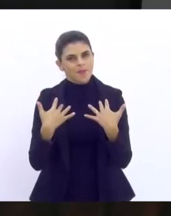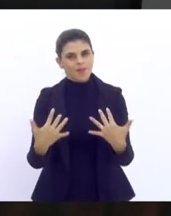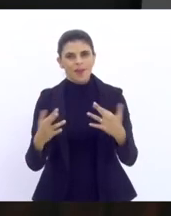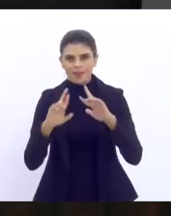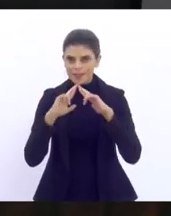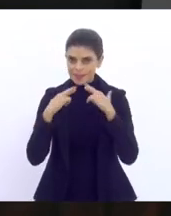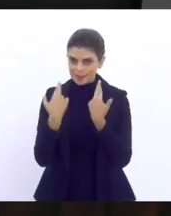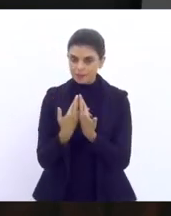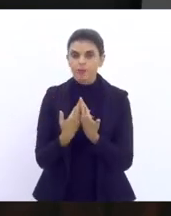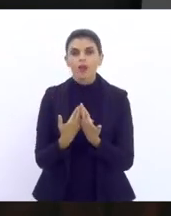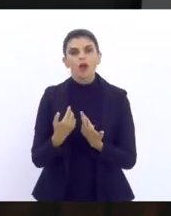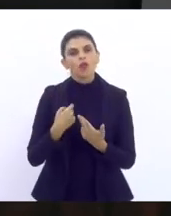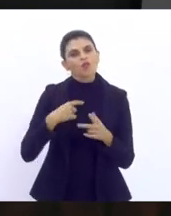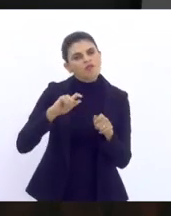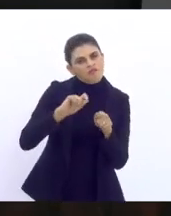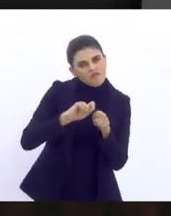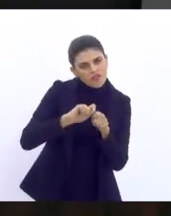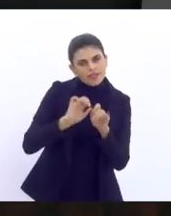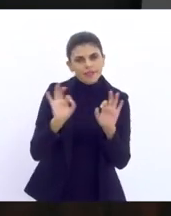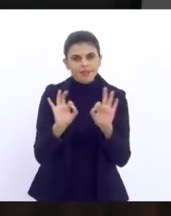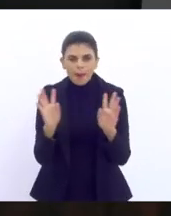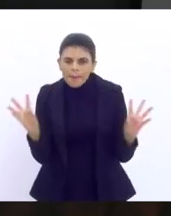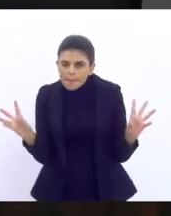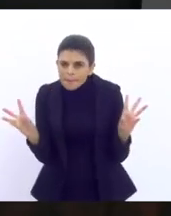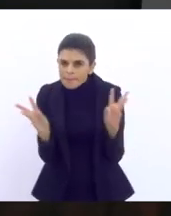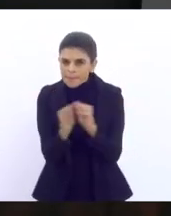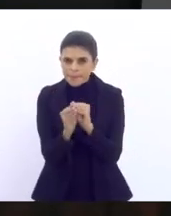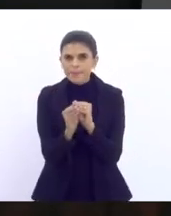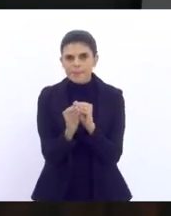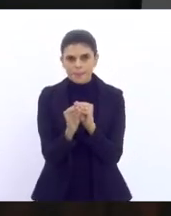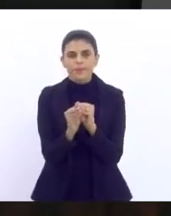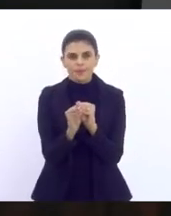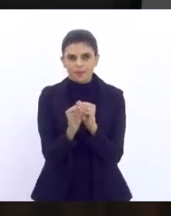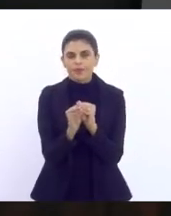nossa fala, eu fiz uma breve